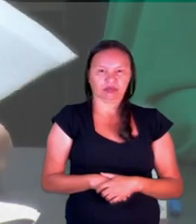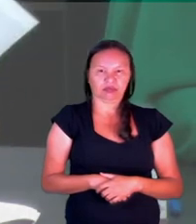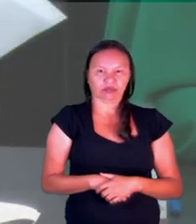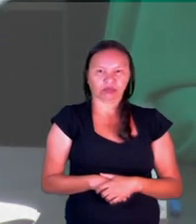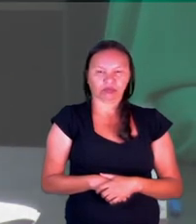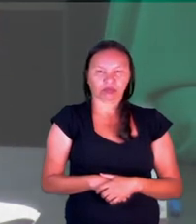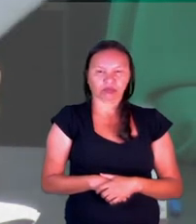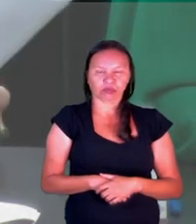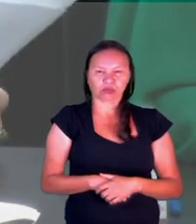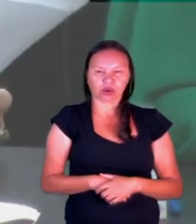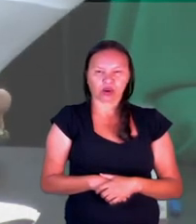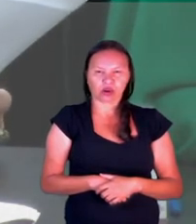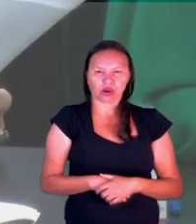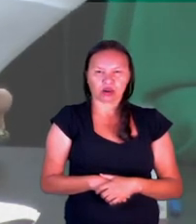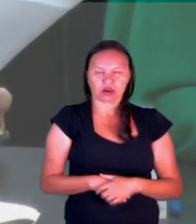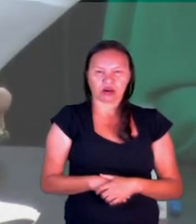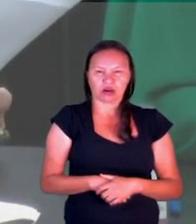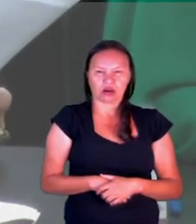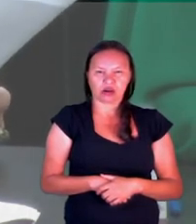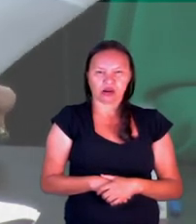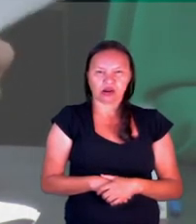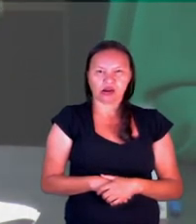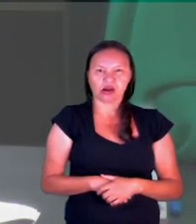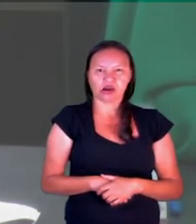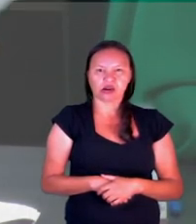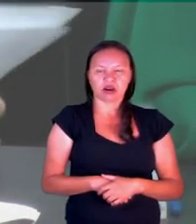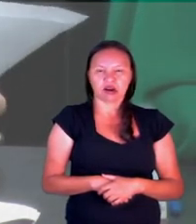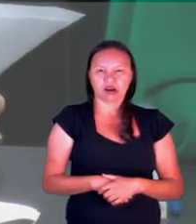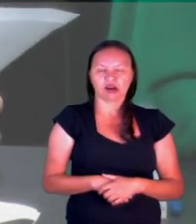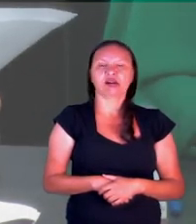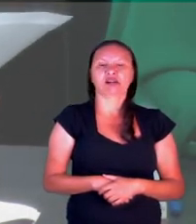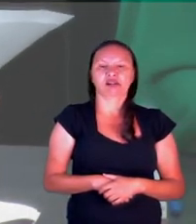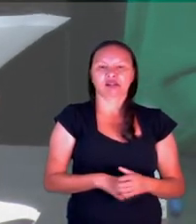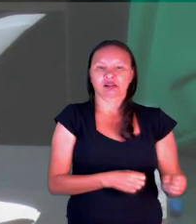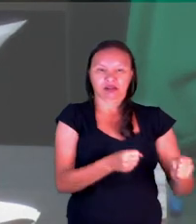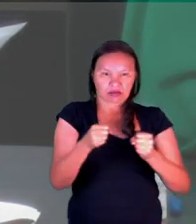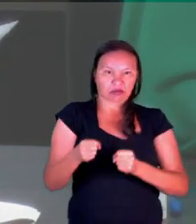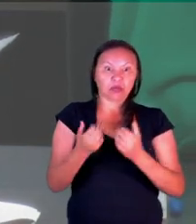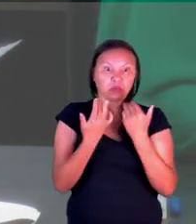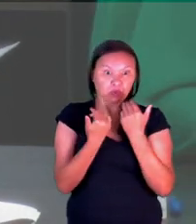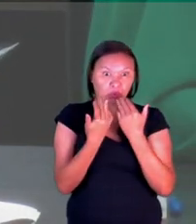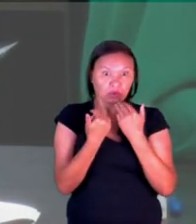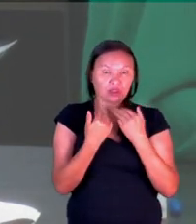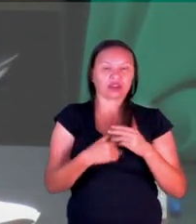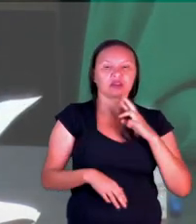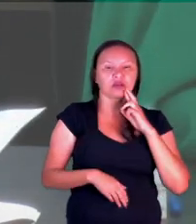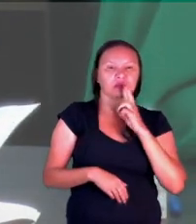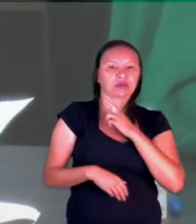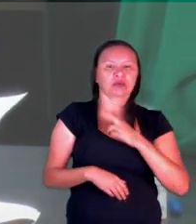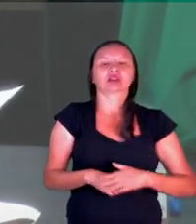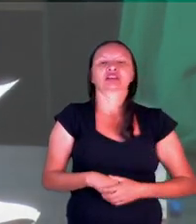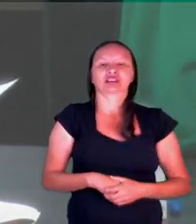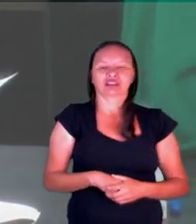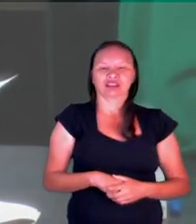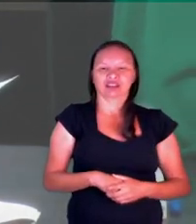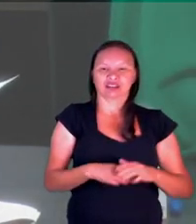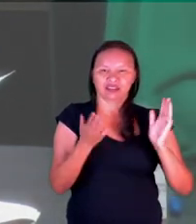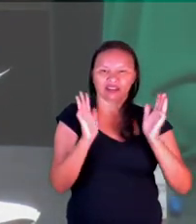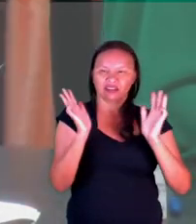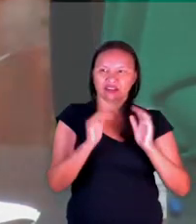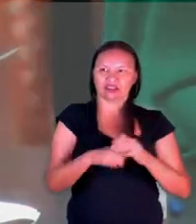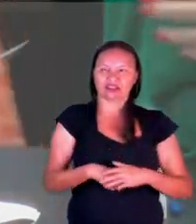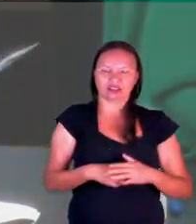vai a gente não tem como mandar o link pro lanche mas quem puder ligar as câmeras para sair na foto já ajuda bastante